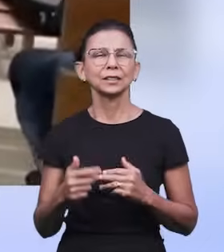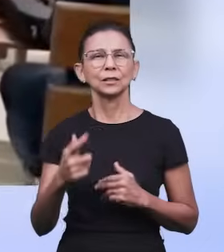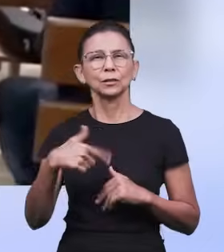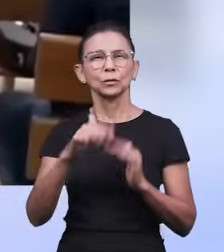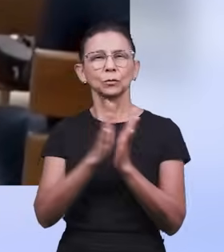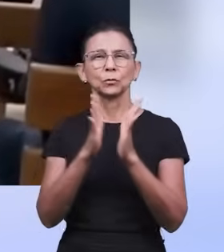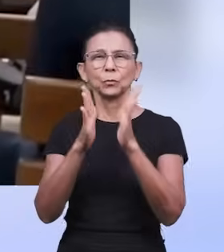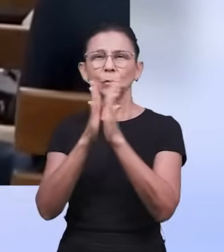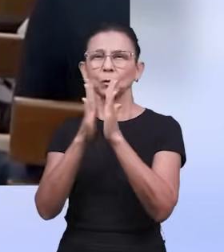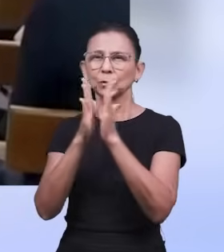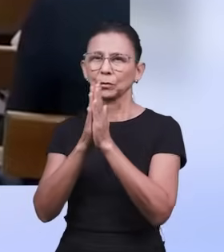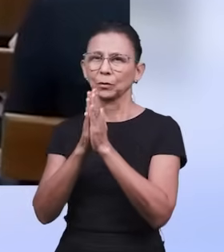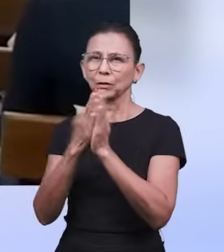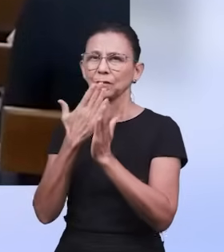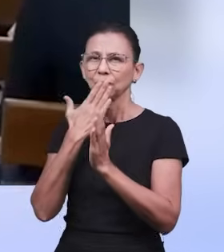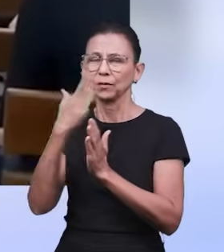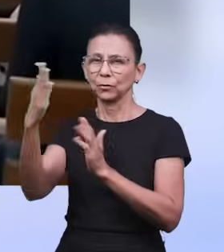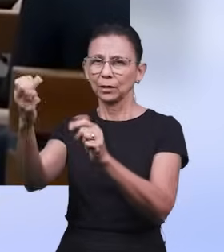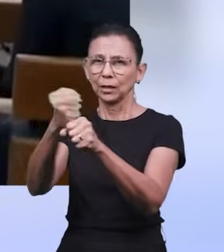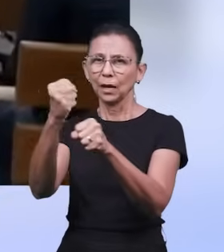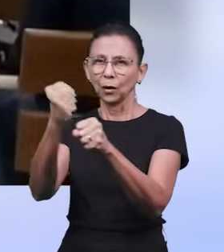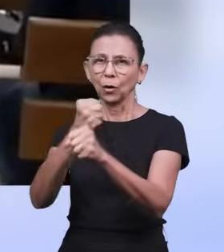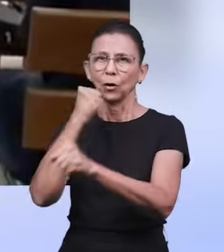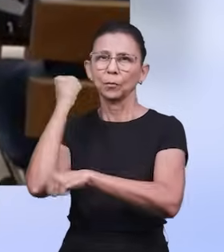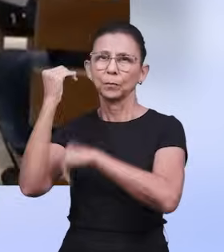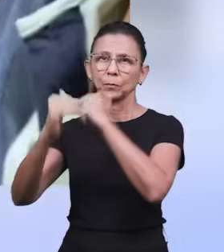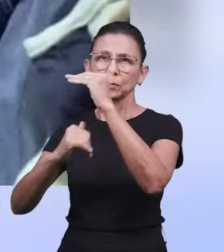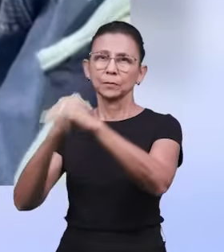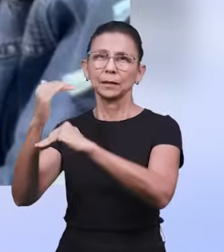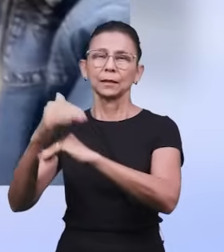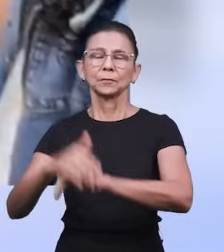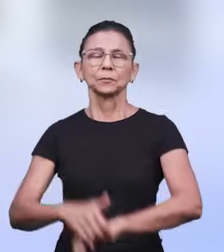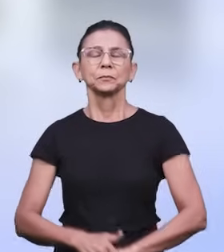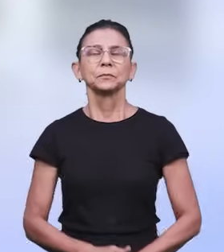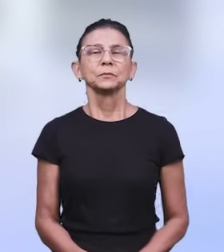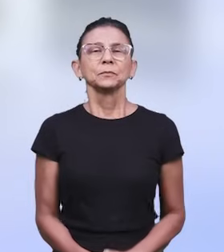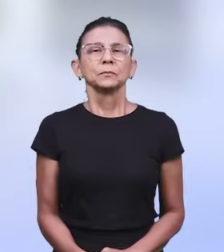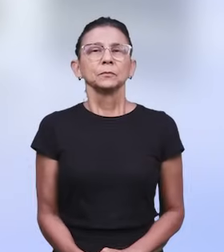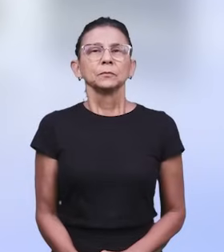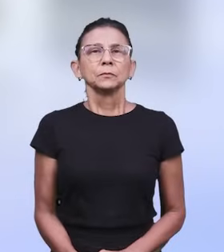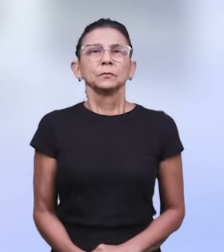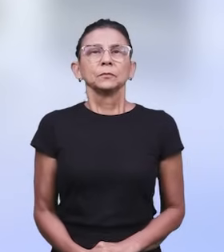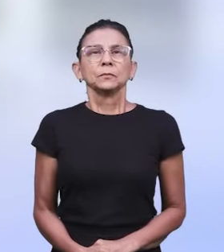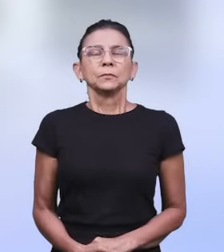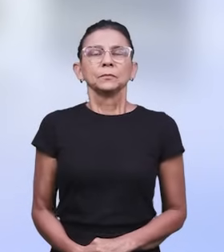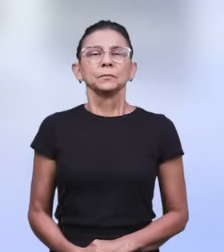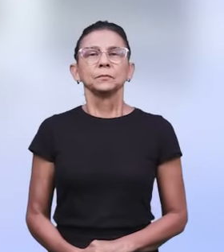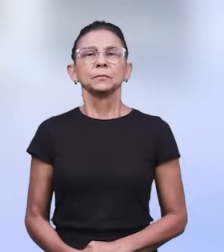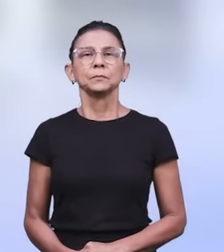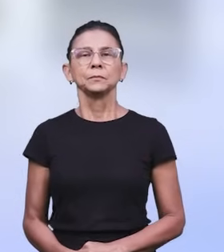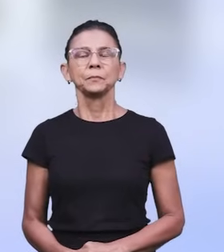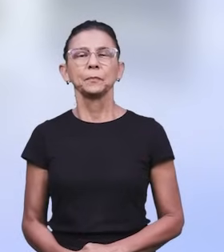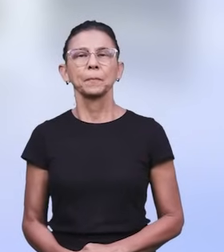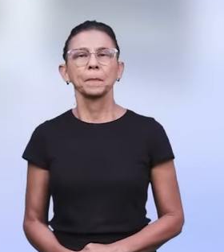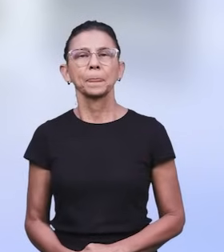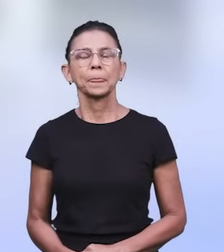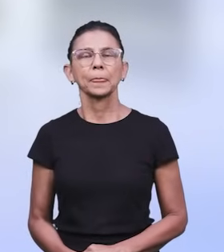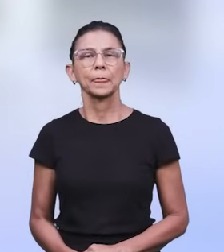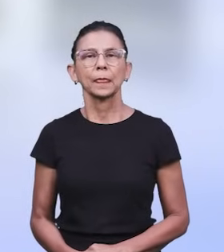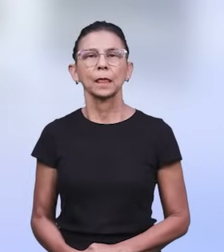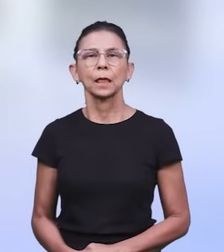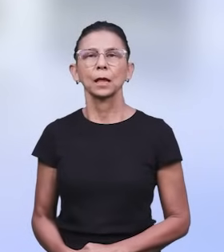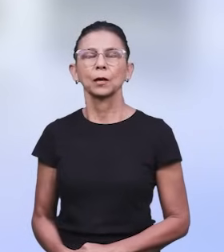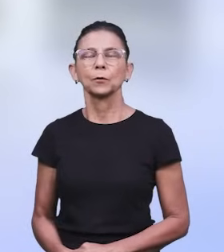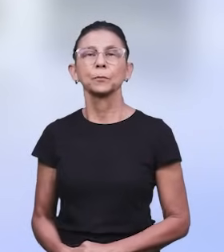Senhor fosse estabelecida e prosperasse no município. Agora vamos para a Paraíba, onde os irmãos participaram